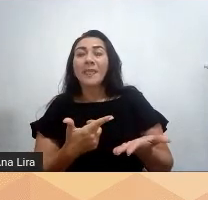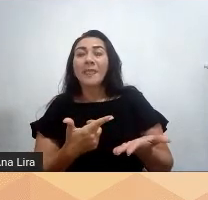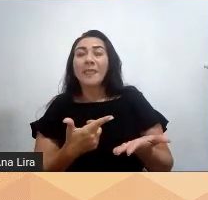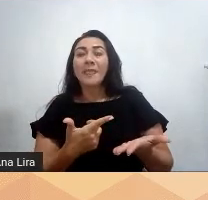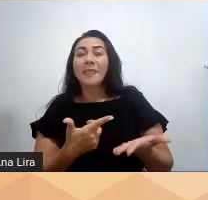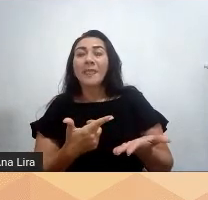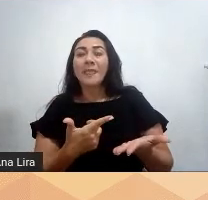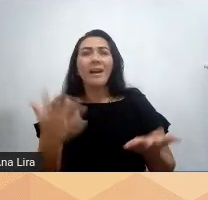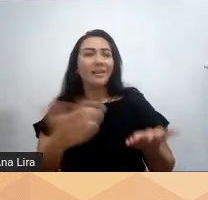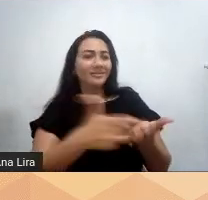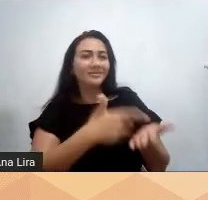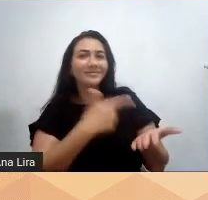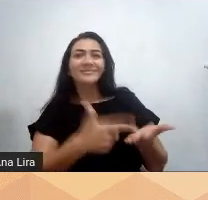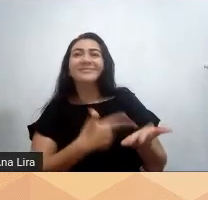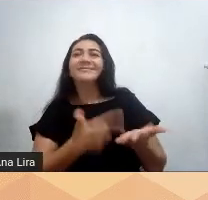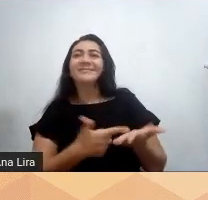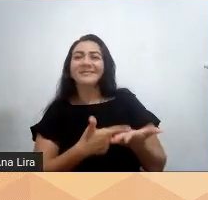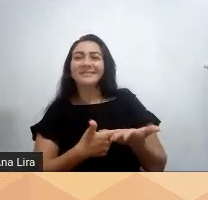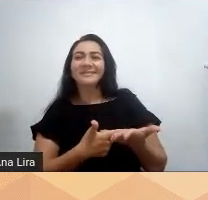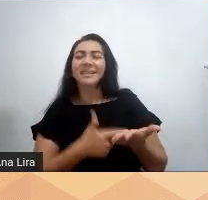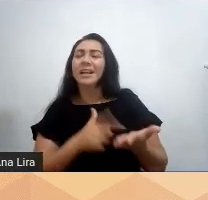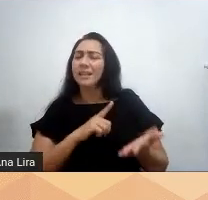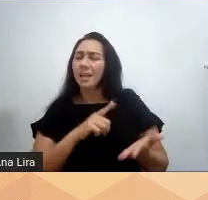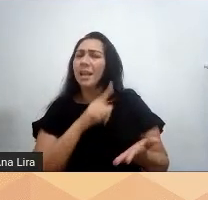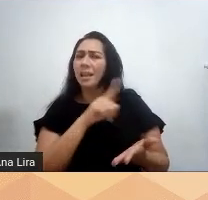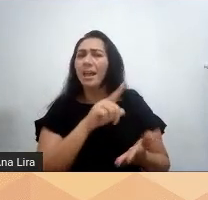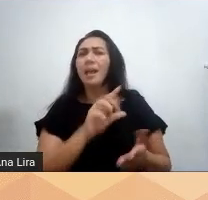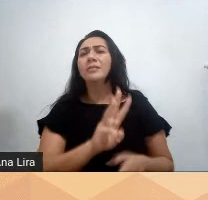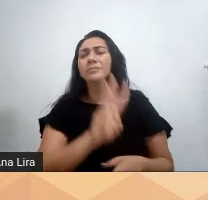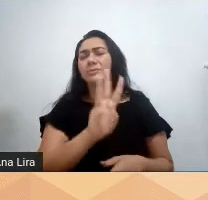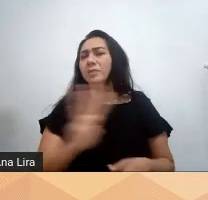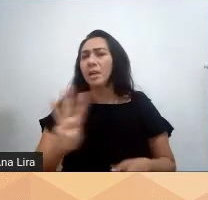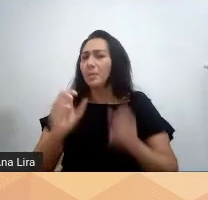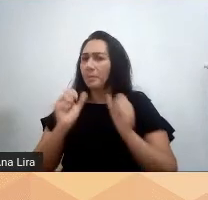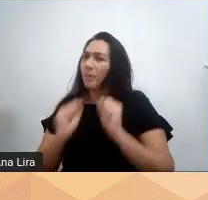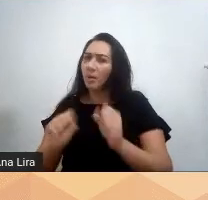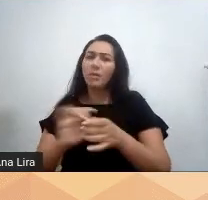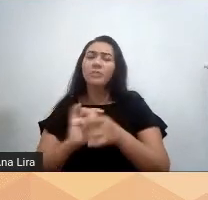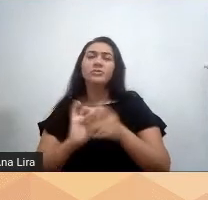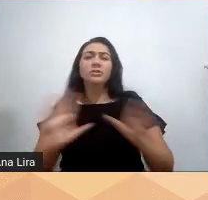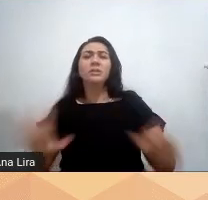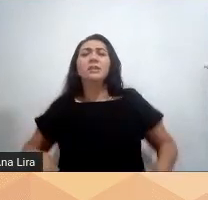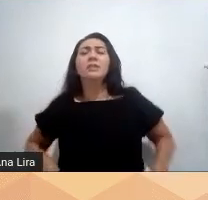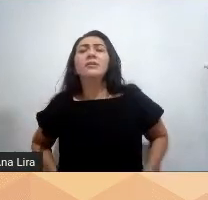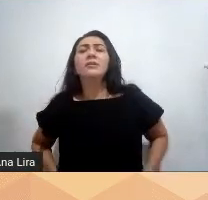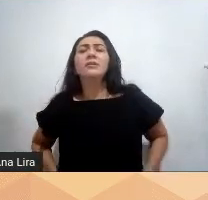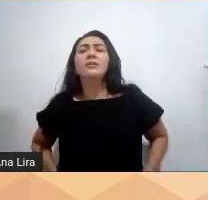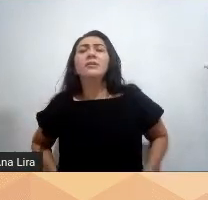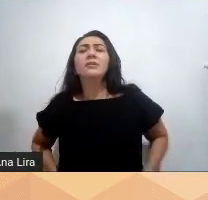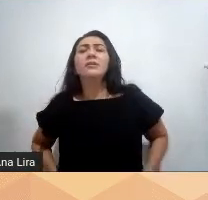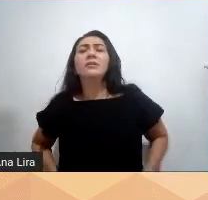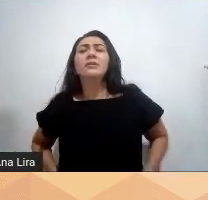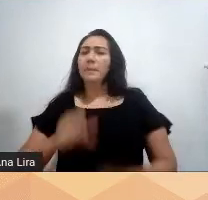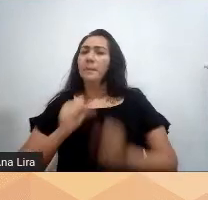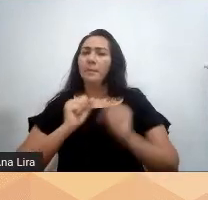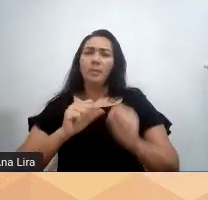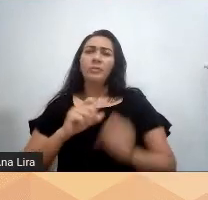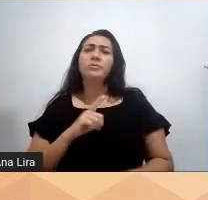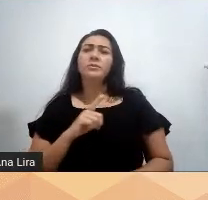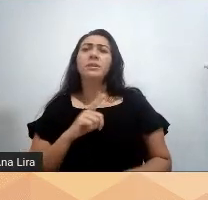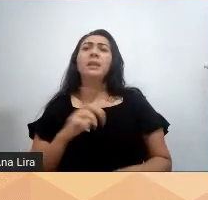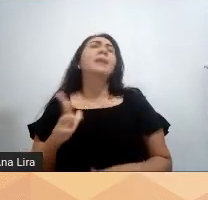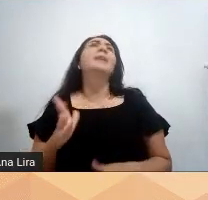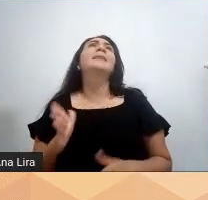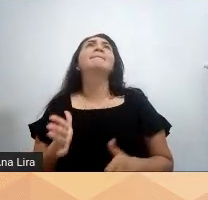bem atualizada e está bem didática. Então, se vocês quiserem entender um pouco mais, claro que não tira